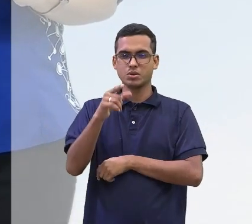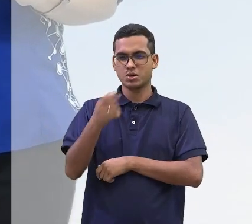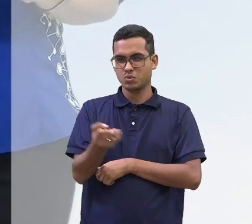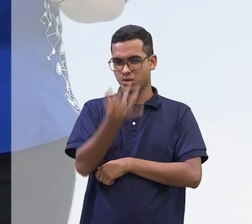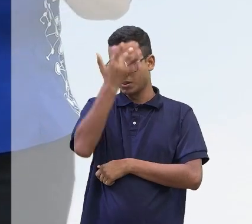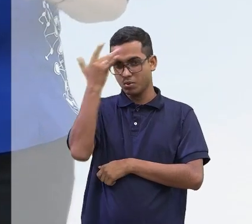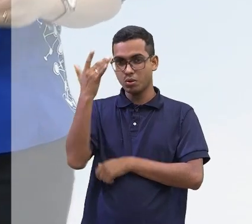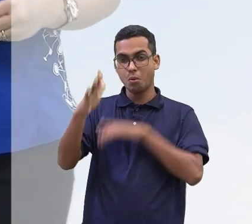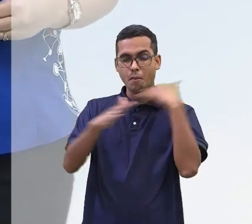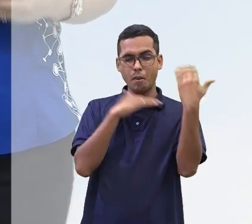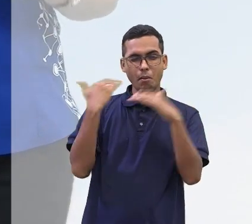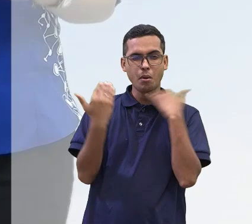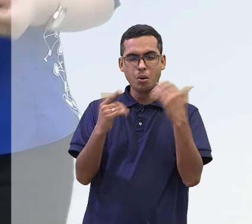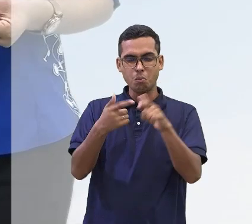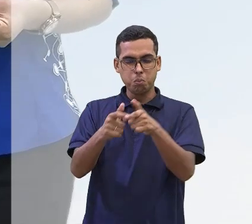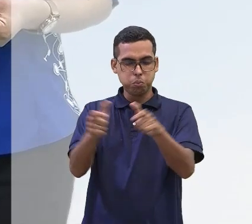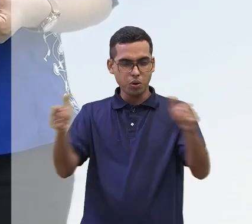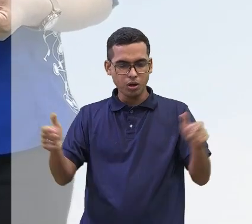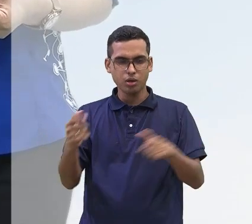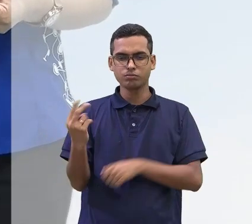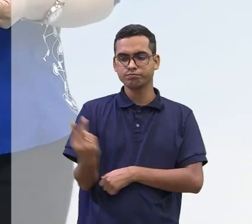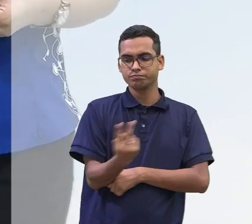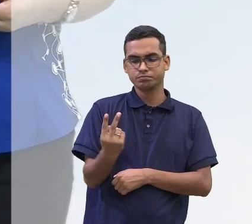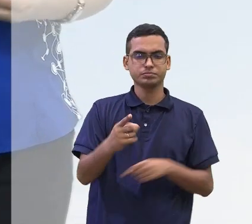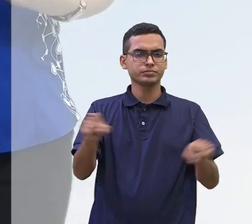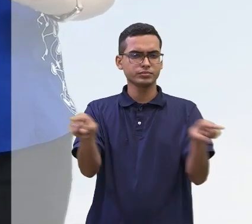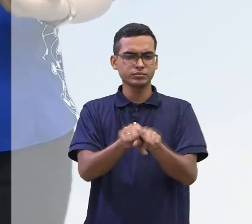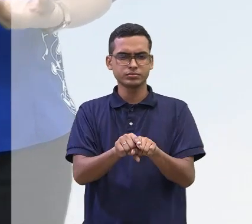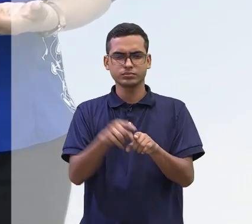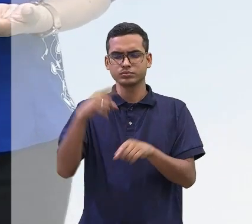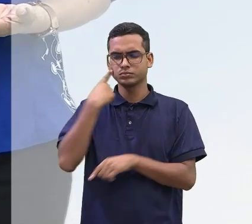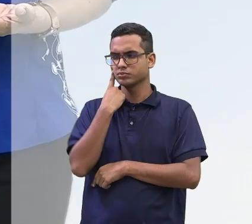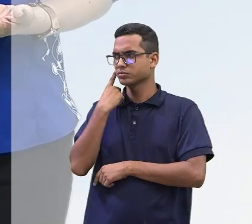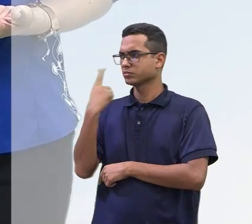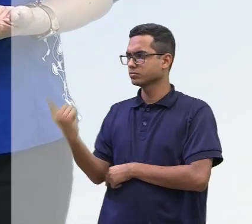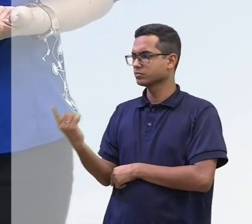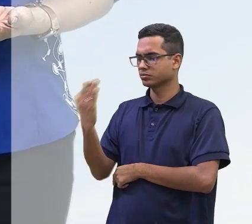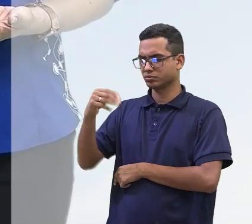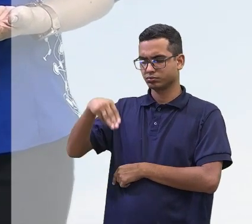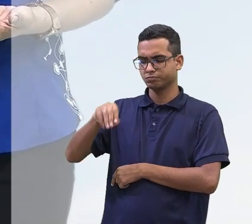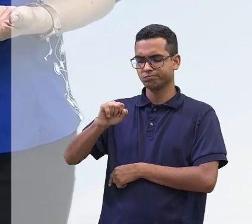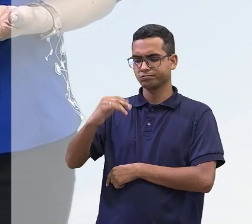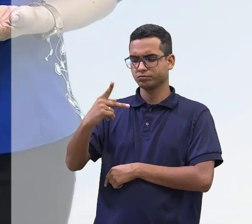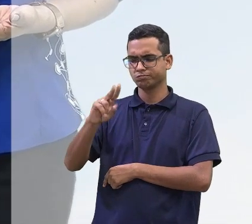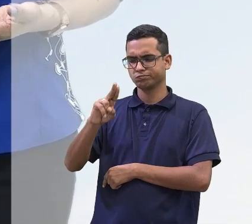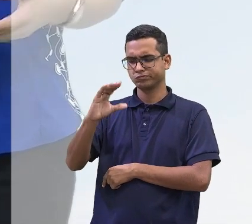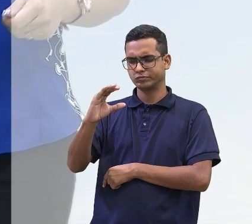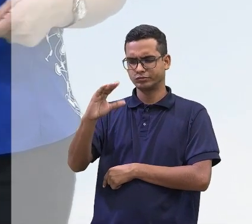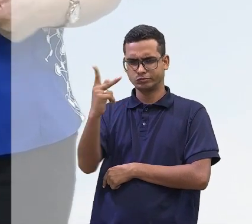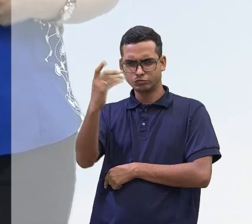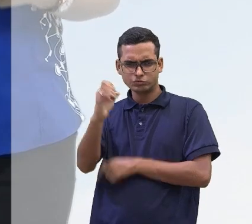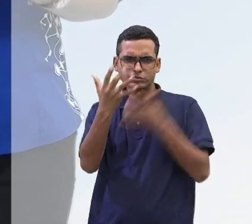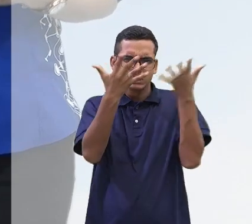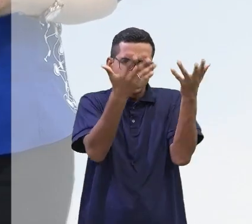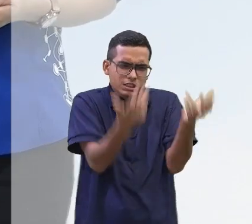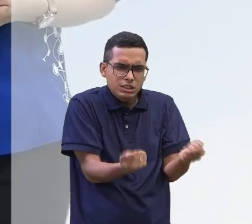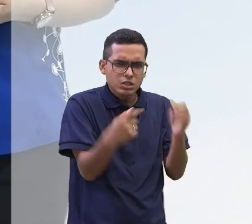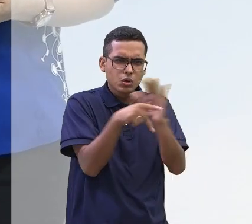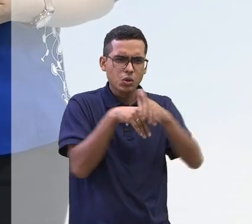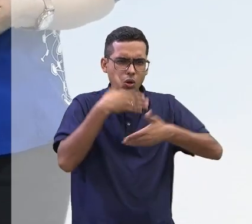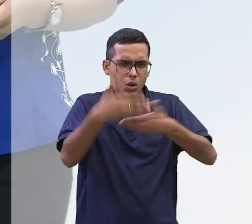vamos verificar que os Mapuches, eles não se renderam a esse processo de colonização, certo? Eles brigaram,